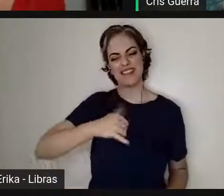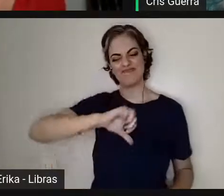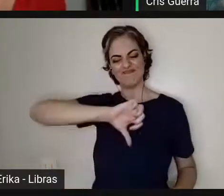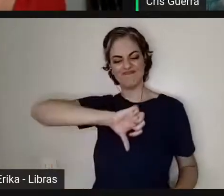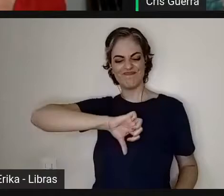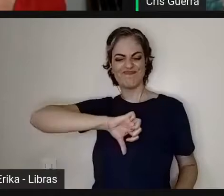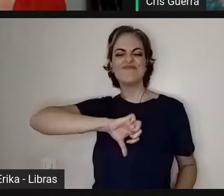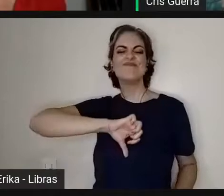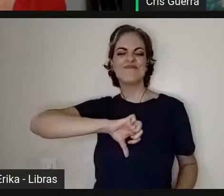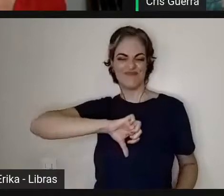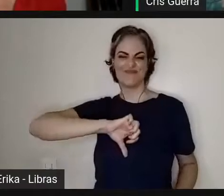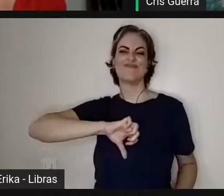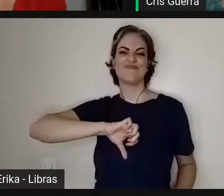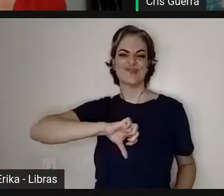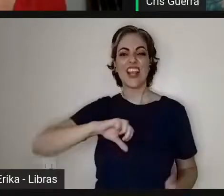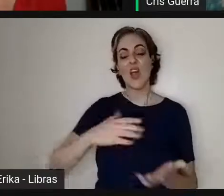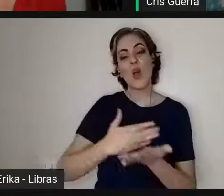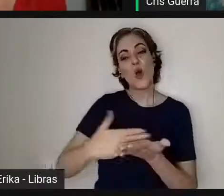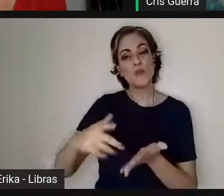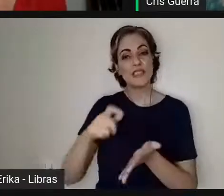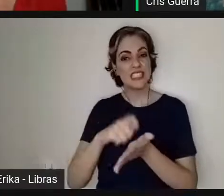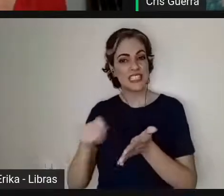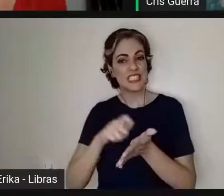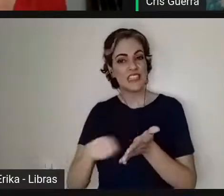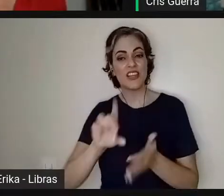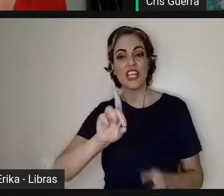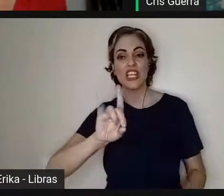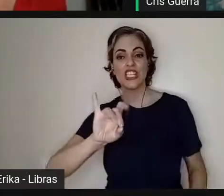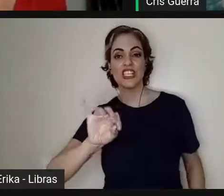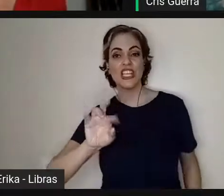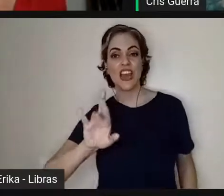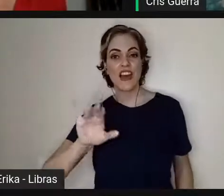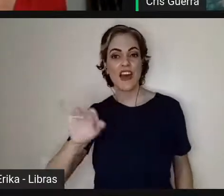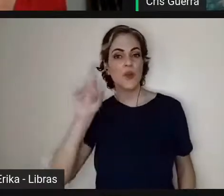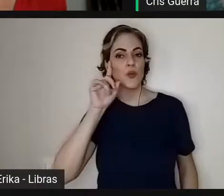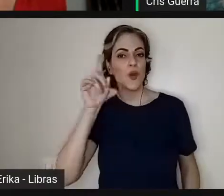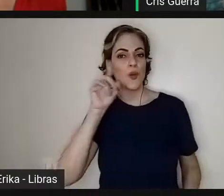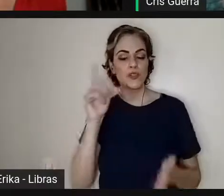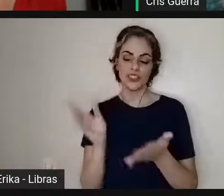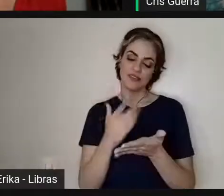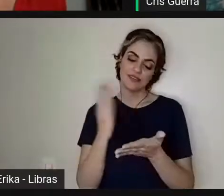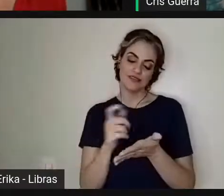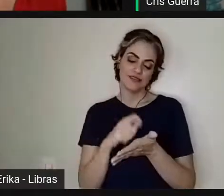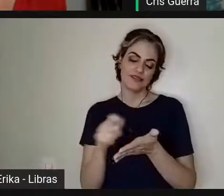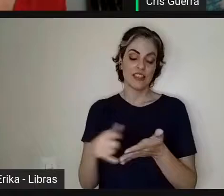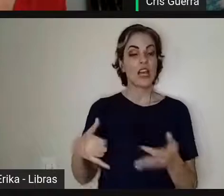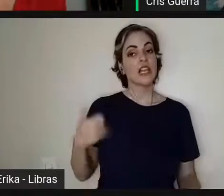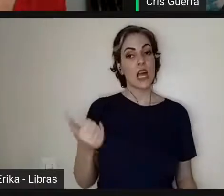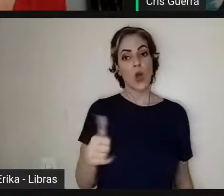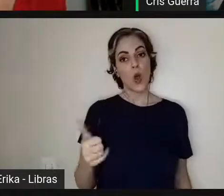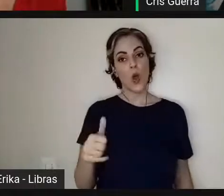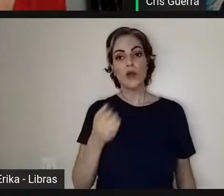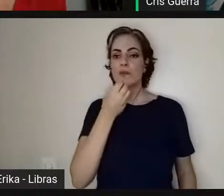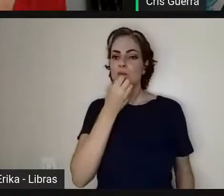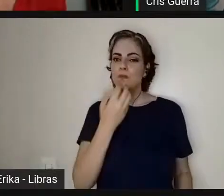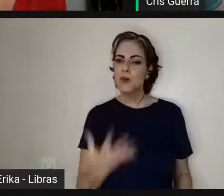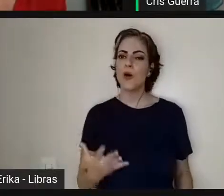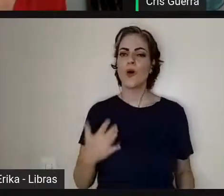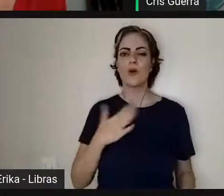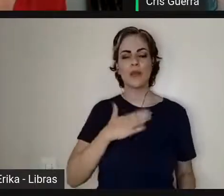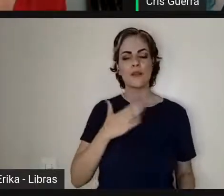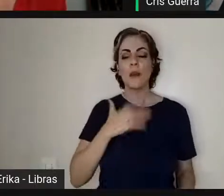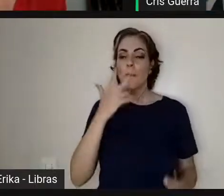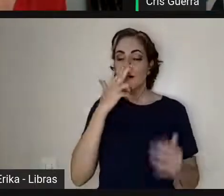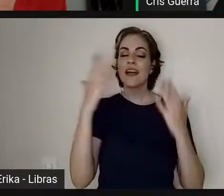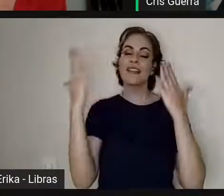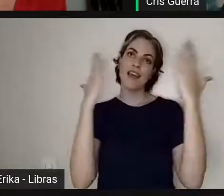E aí eu comecei a escrever diário aos 13 anos. Isso foi muito curativo para mim, porque era uma forma de fazer